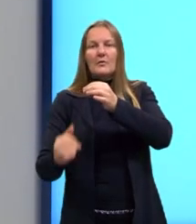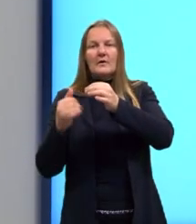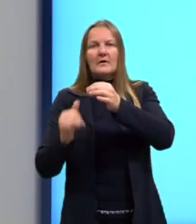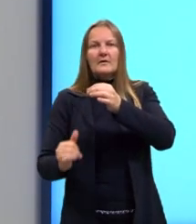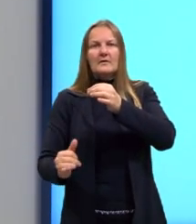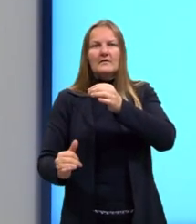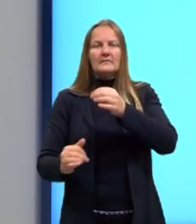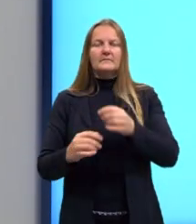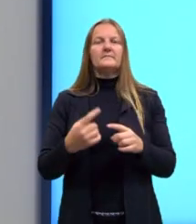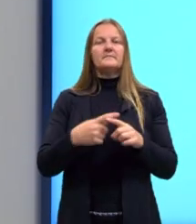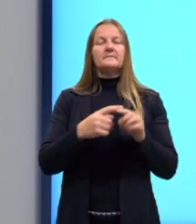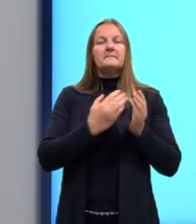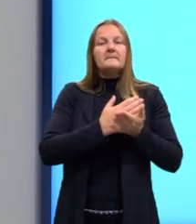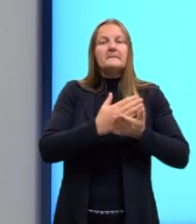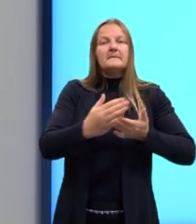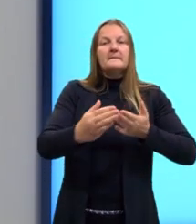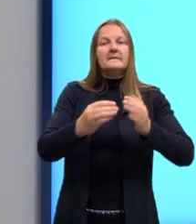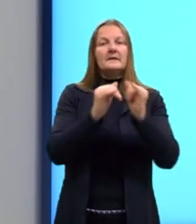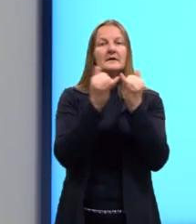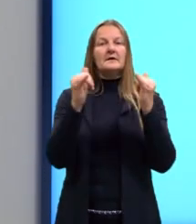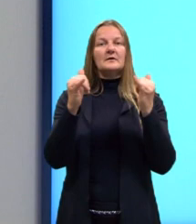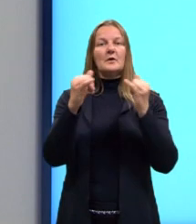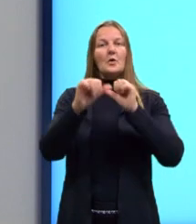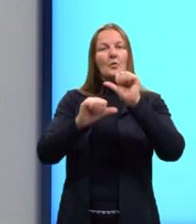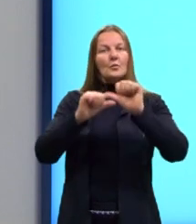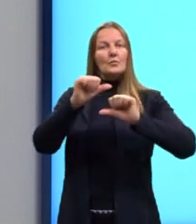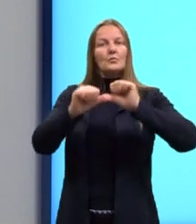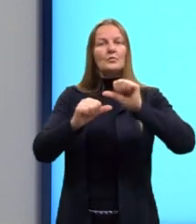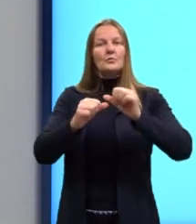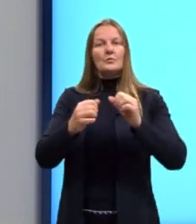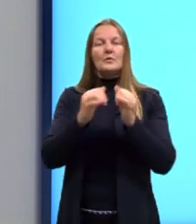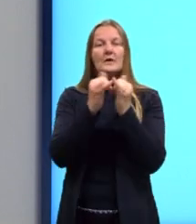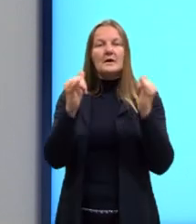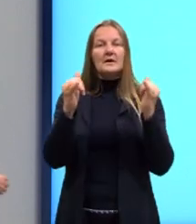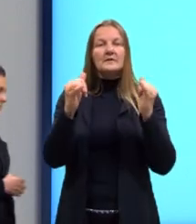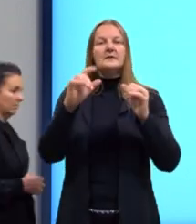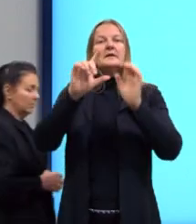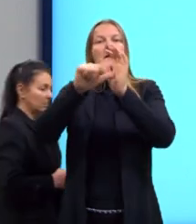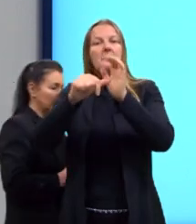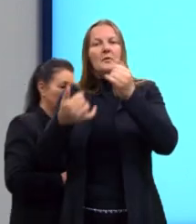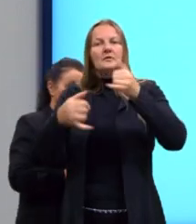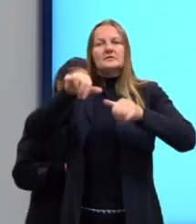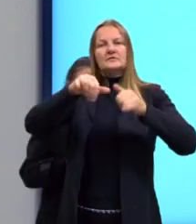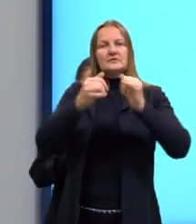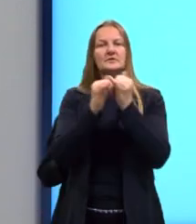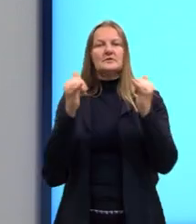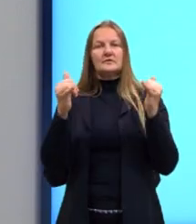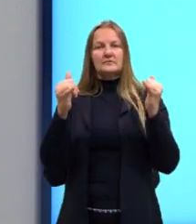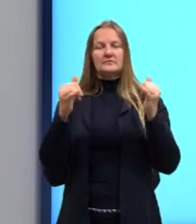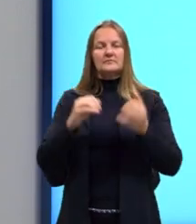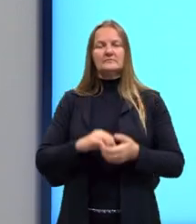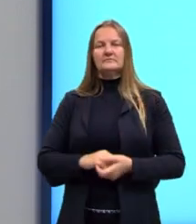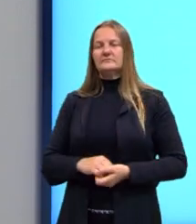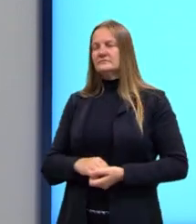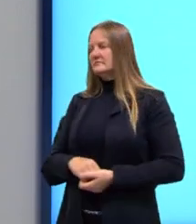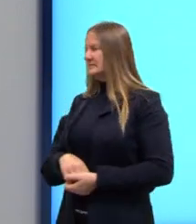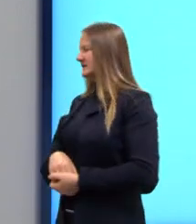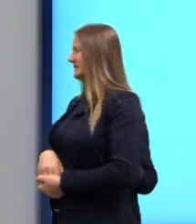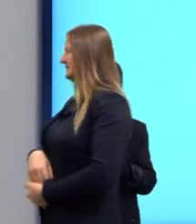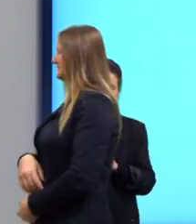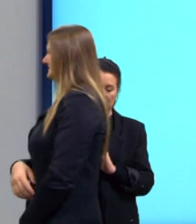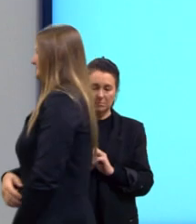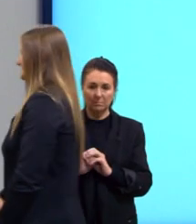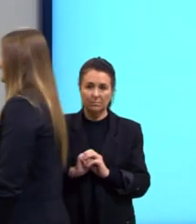elétrica a partir da energia elétrica ou seja preciso fornecer energia para sua reação ocorrer Então não é espontânea